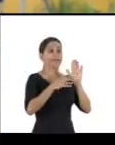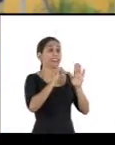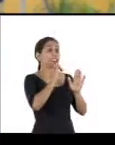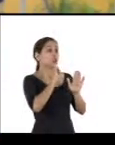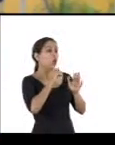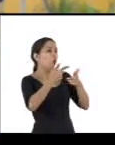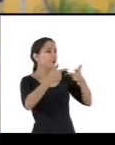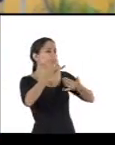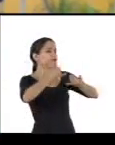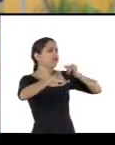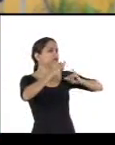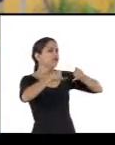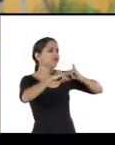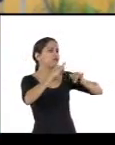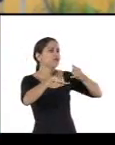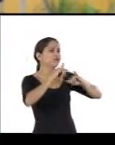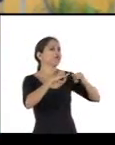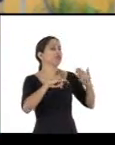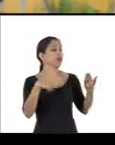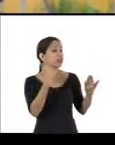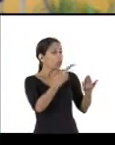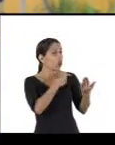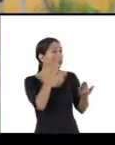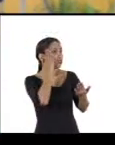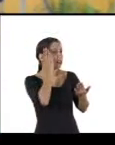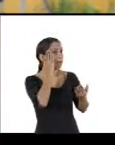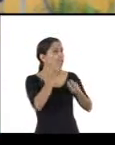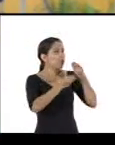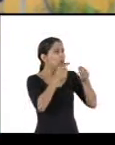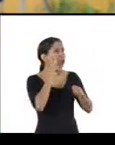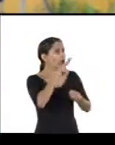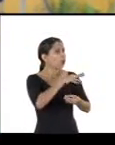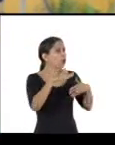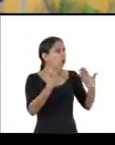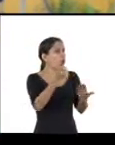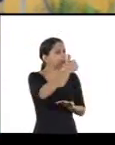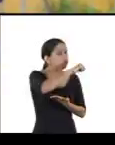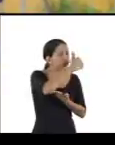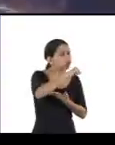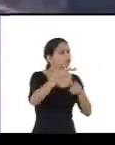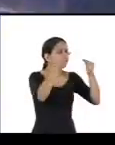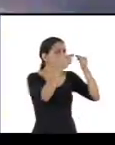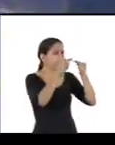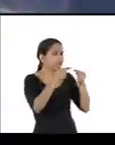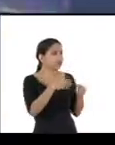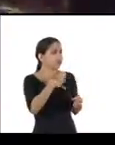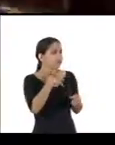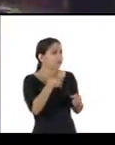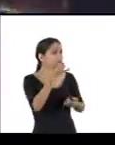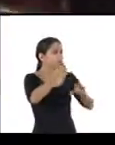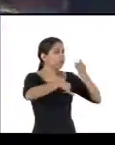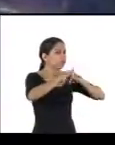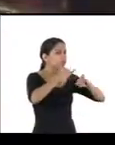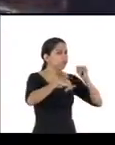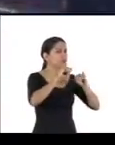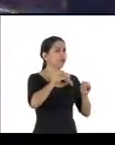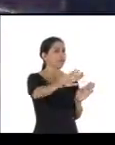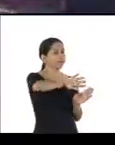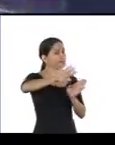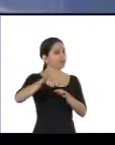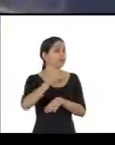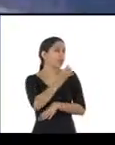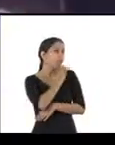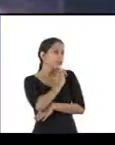químicos, nós então determinaremos quais são as medidas de controle adequadas àquela situação. Um caso que podemos dar exemplo são os